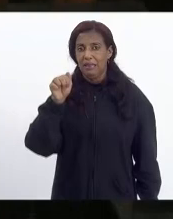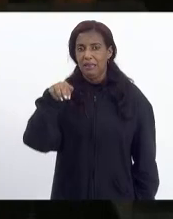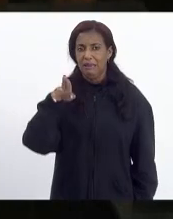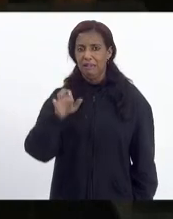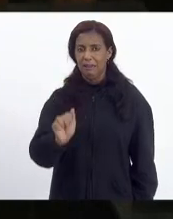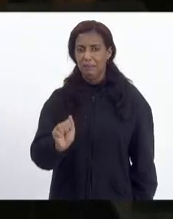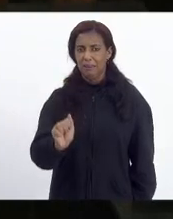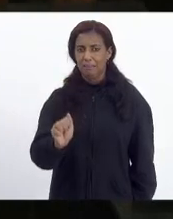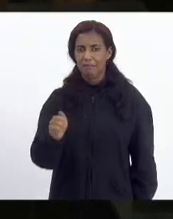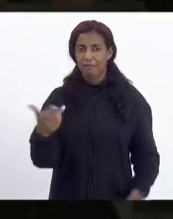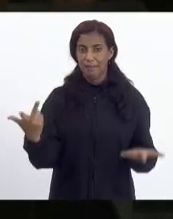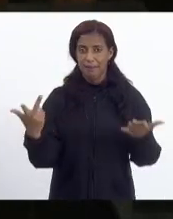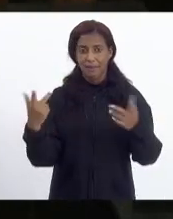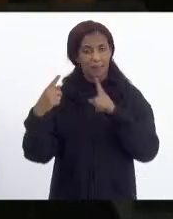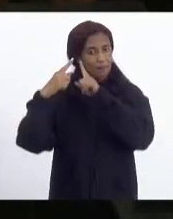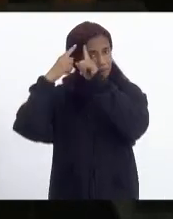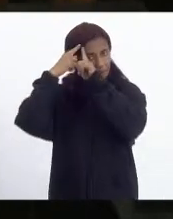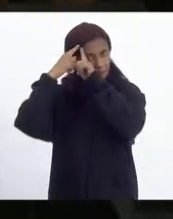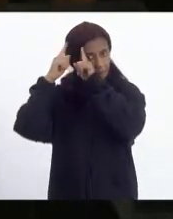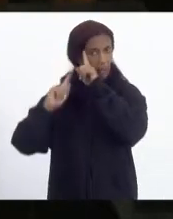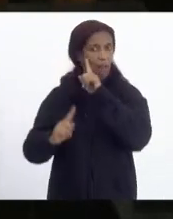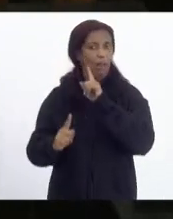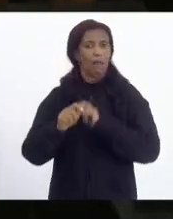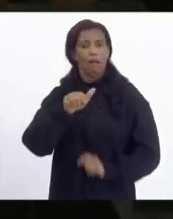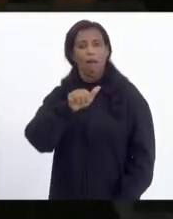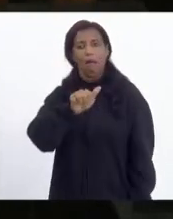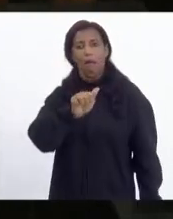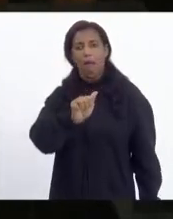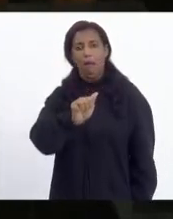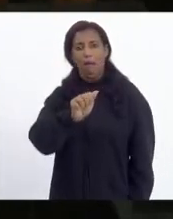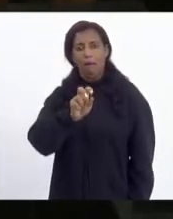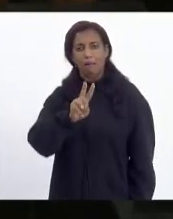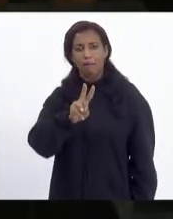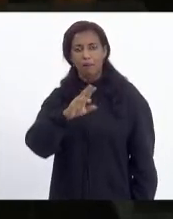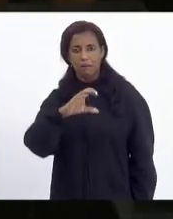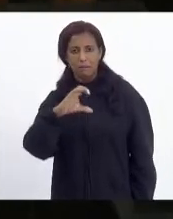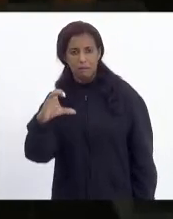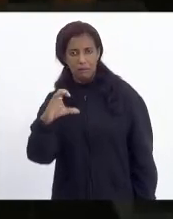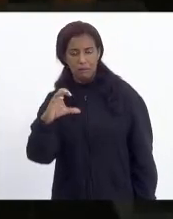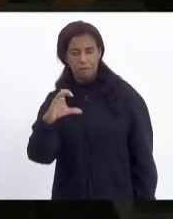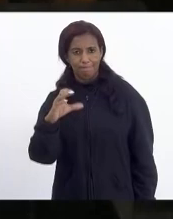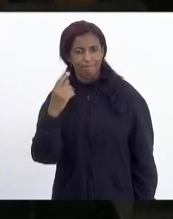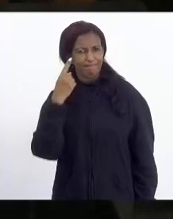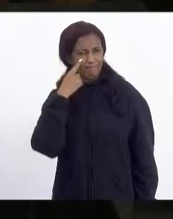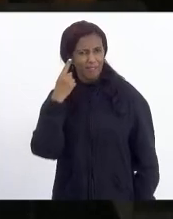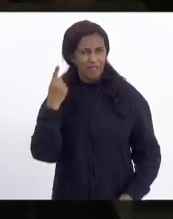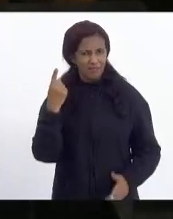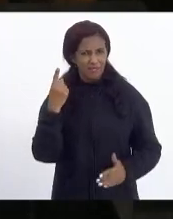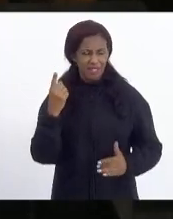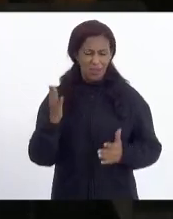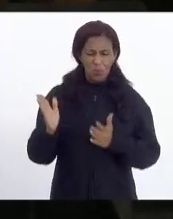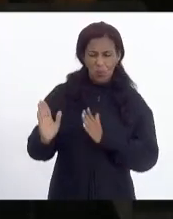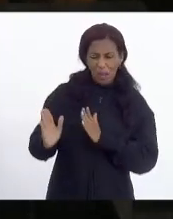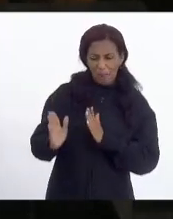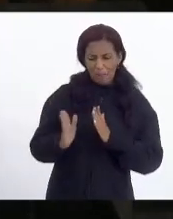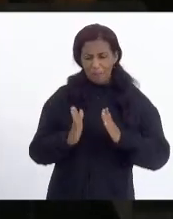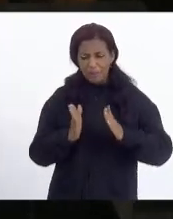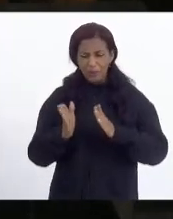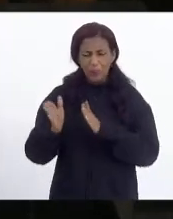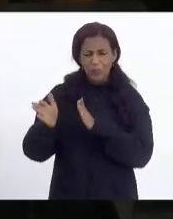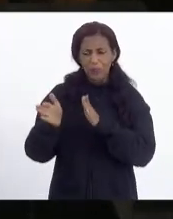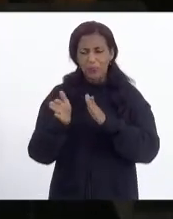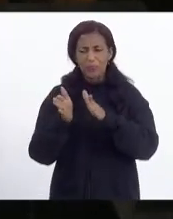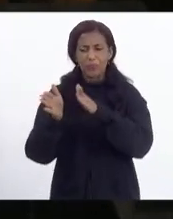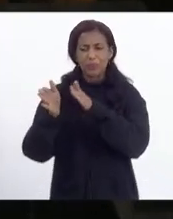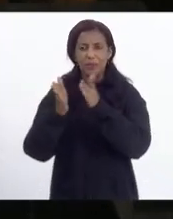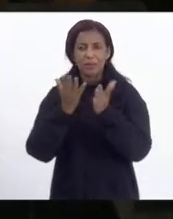tradicional acidente vascular cerebral então cerveja o caminho e da